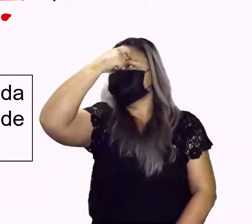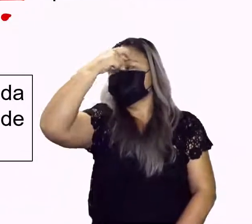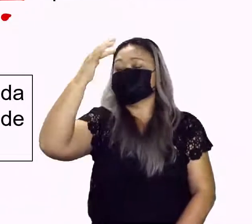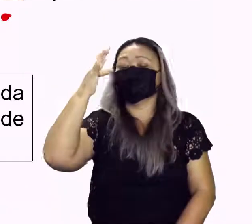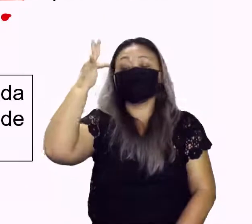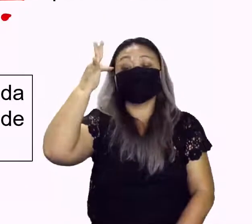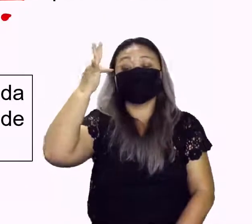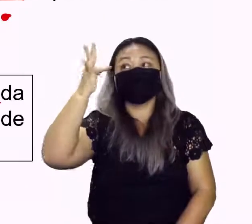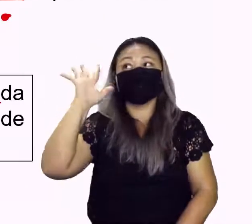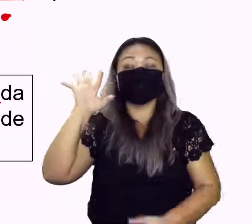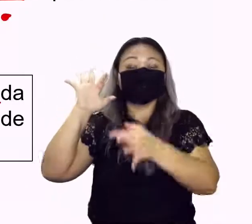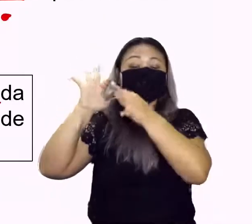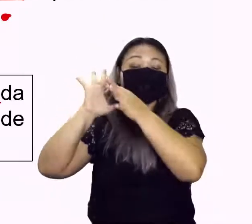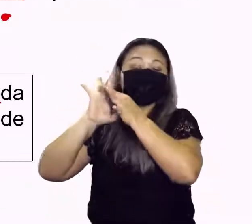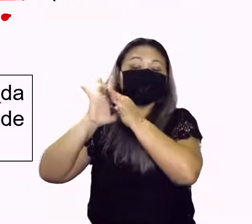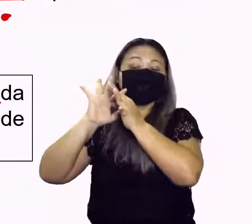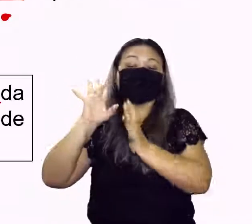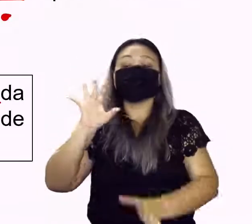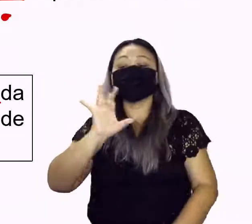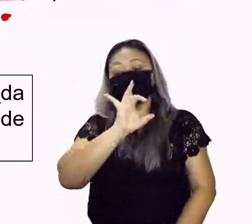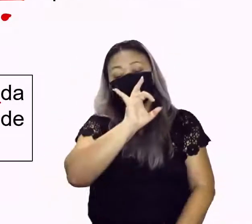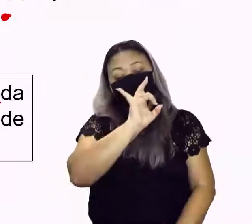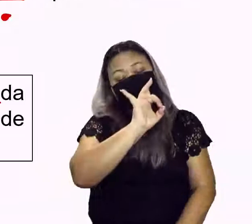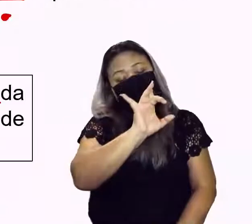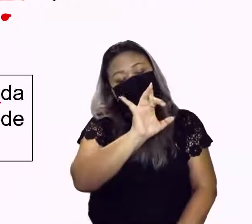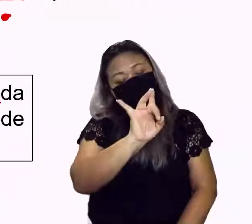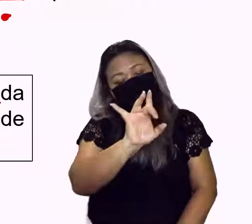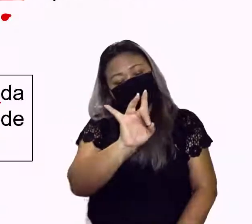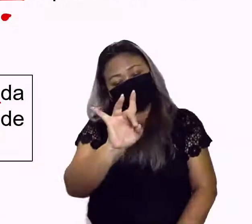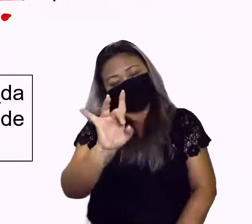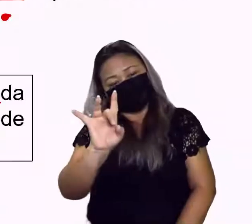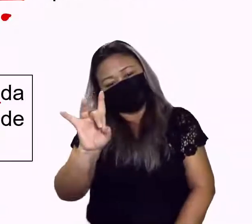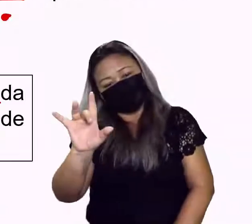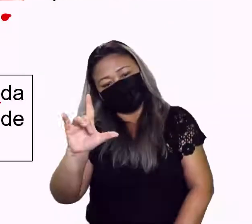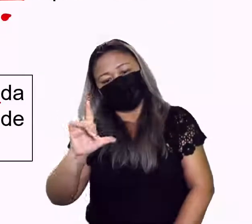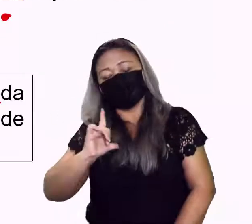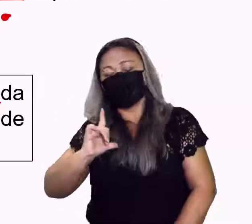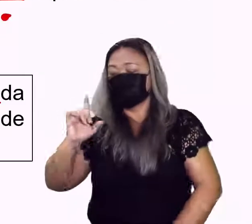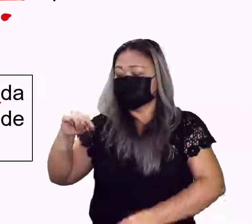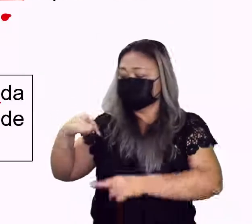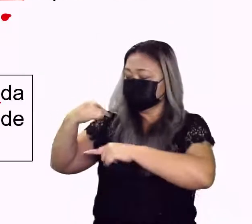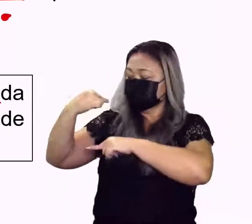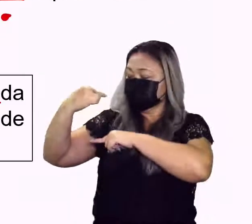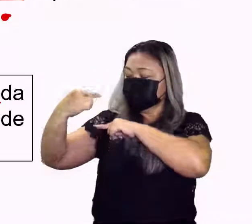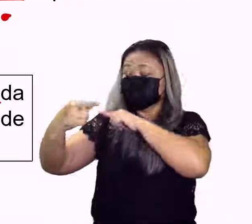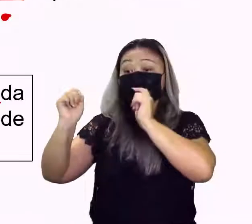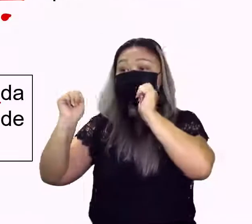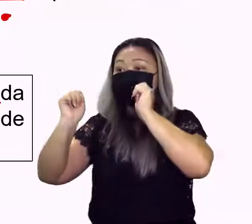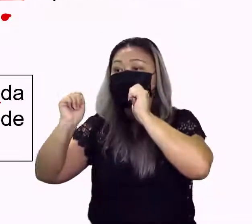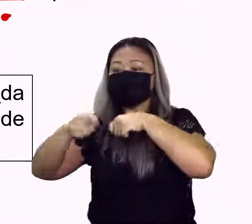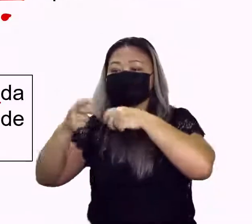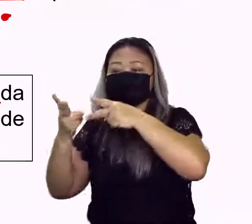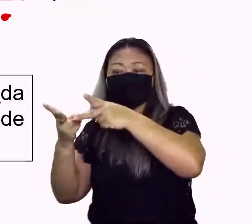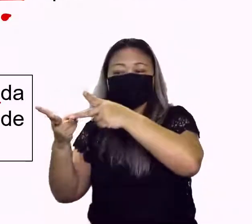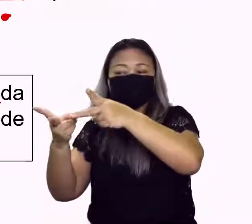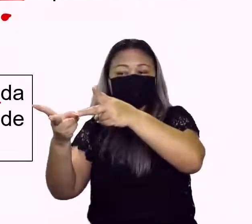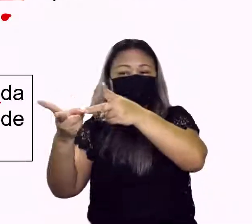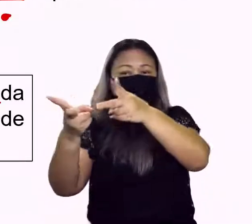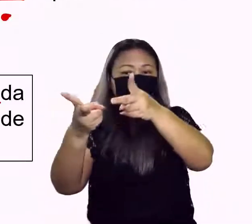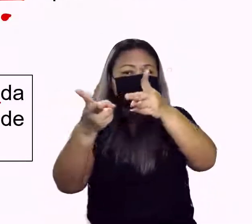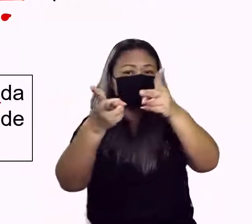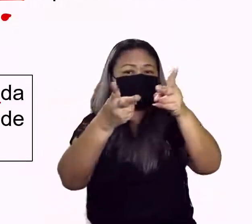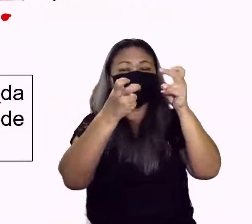filosófica nascerá em cada existência à medida da capacidade de ver, de admirar